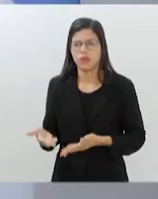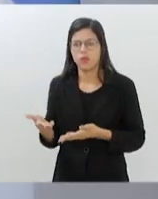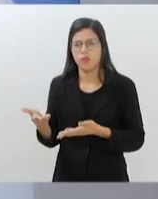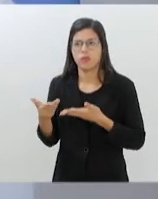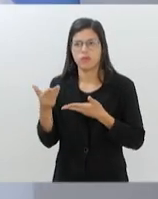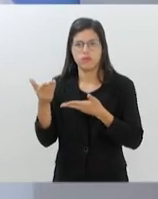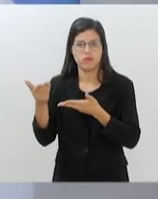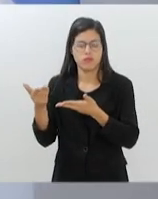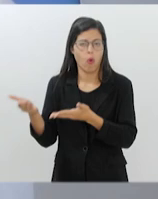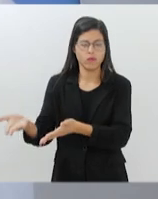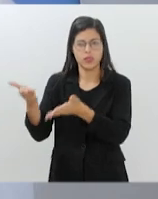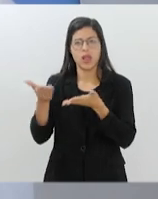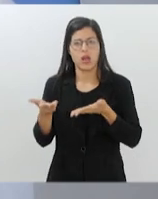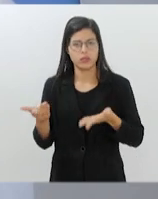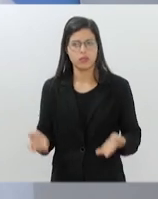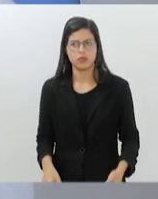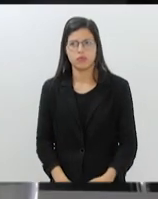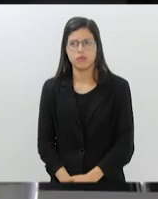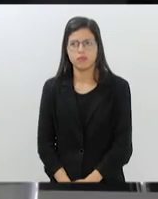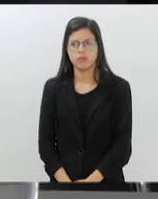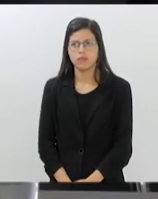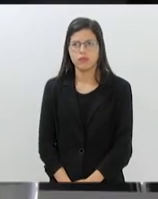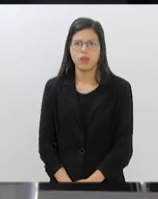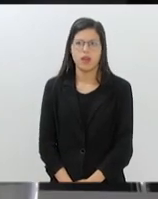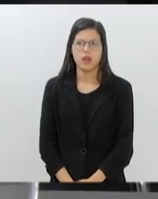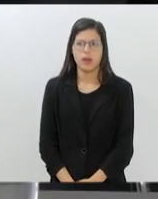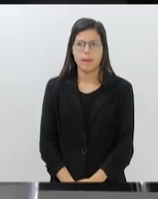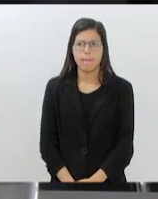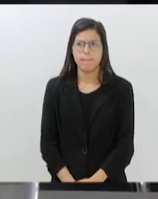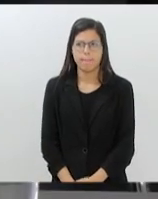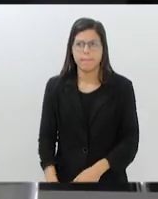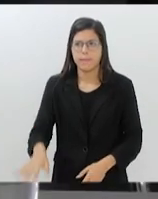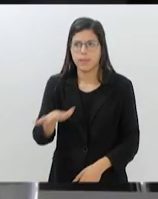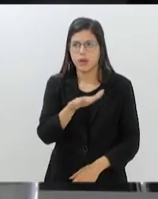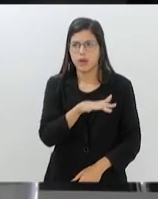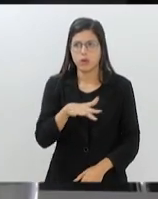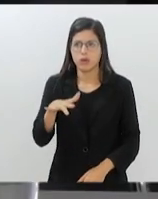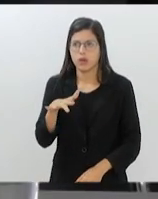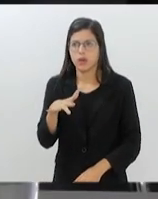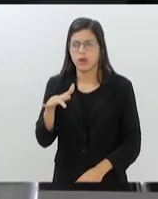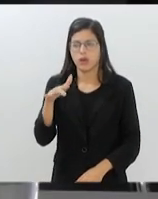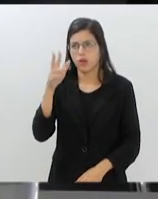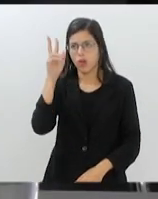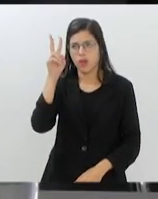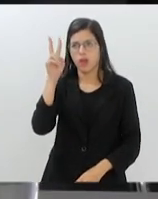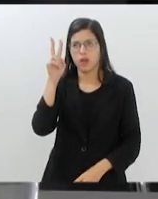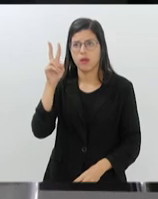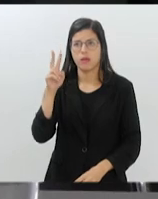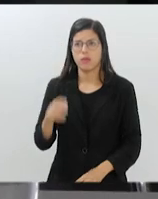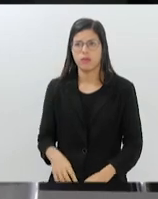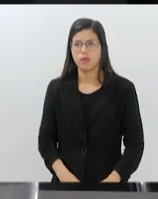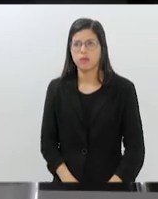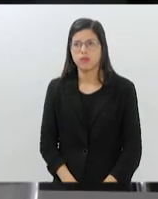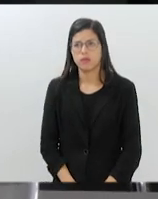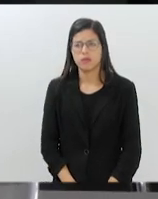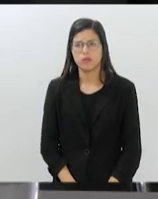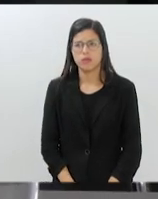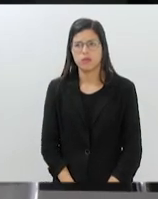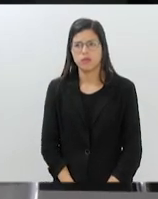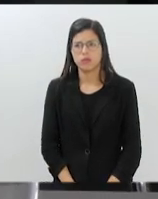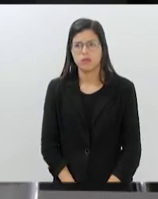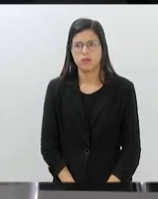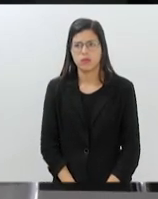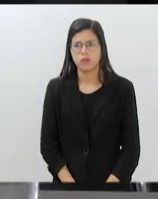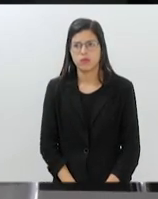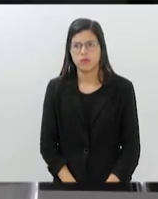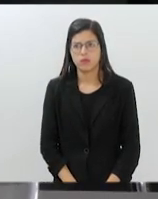foram a a maioria a maioria pelo que eu lembre porque por isso eu estou só me lembrando desses dois sim houve critério de exclusão se